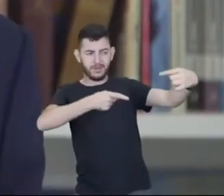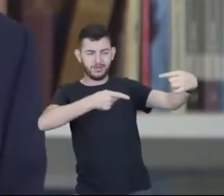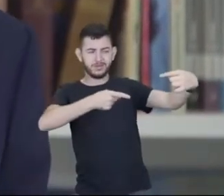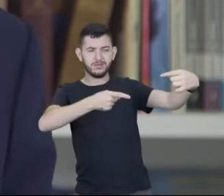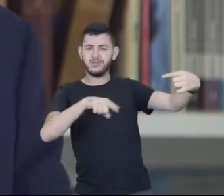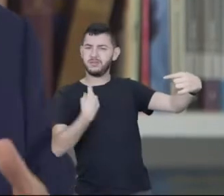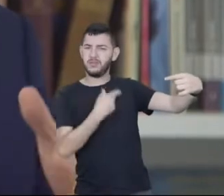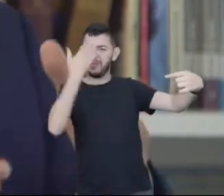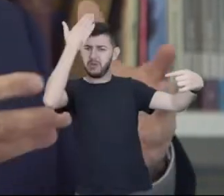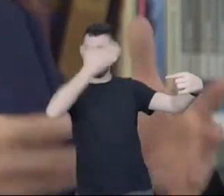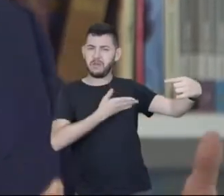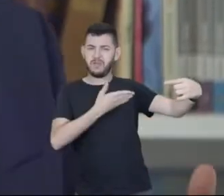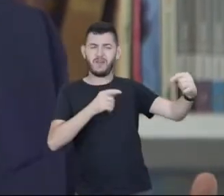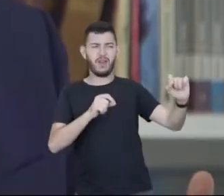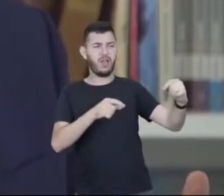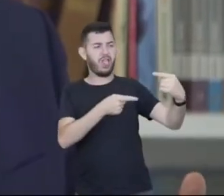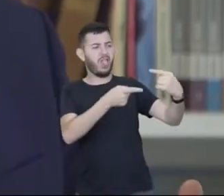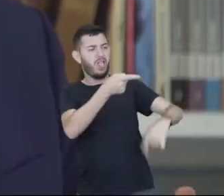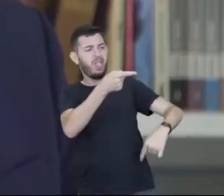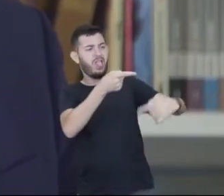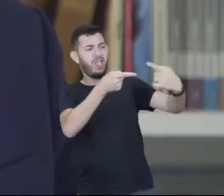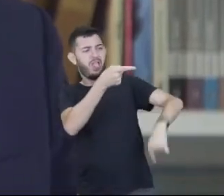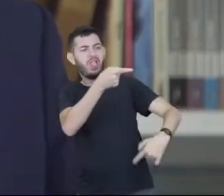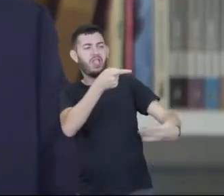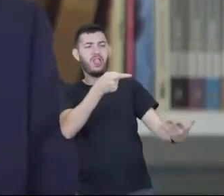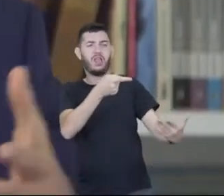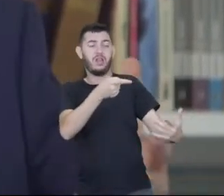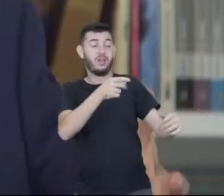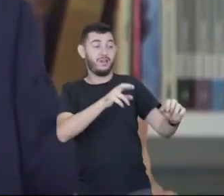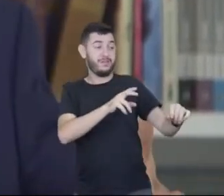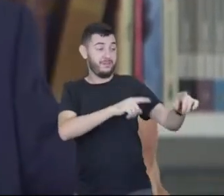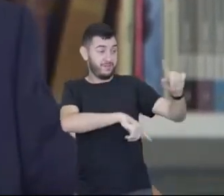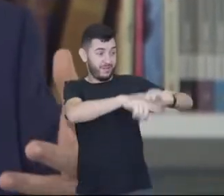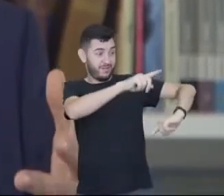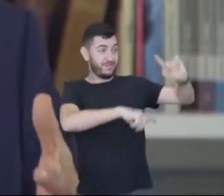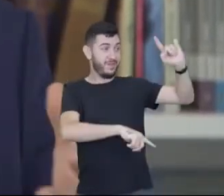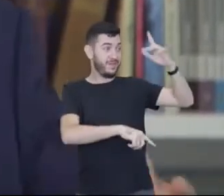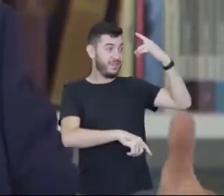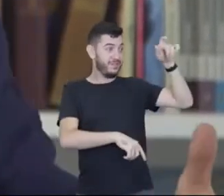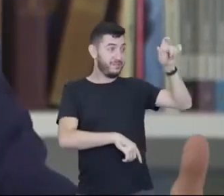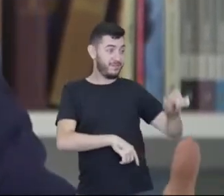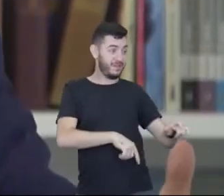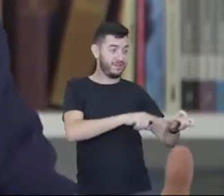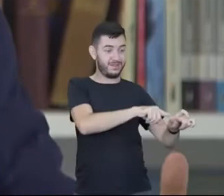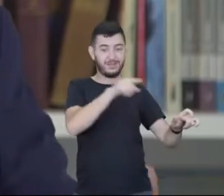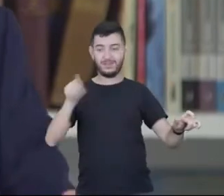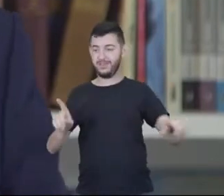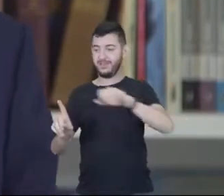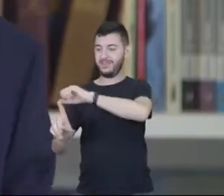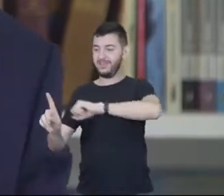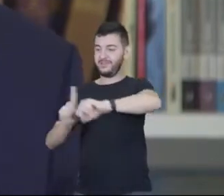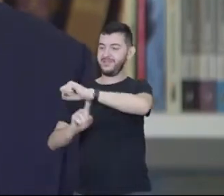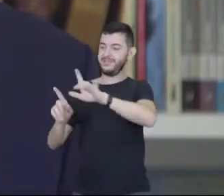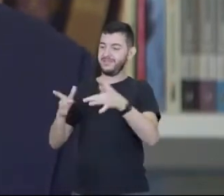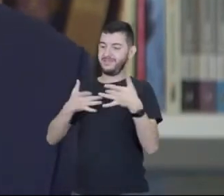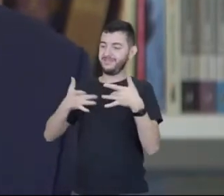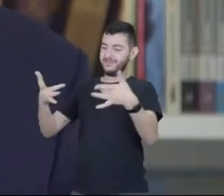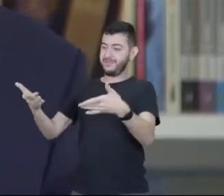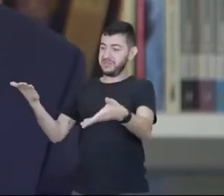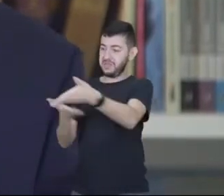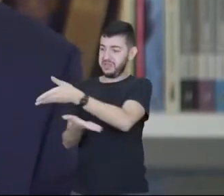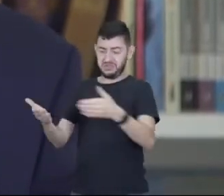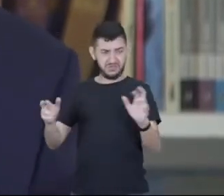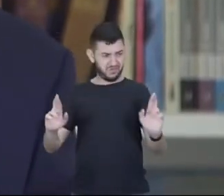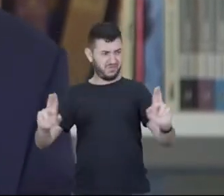incompatibilidade entre a prosperidade o dual e uma sociedade solidária Vamos